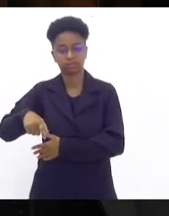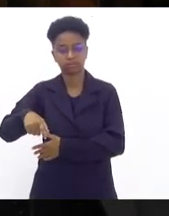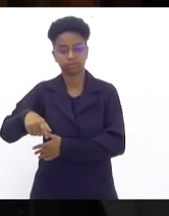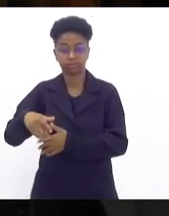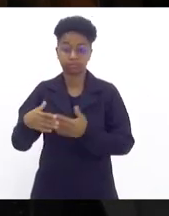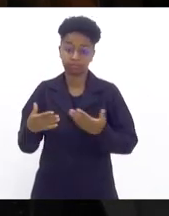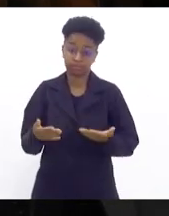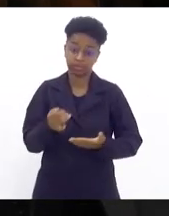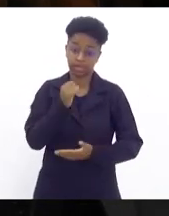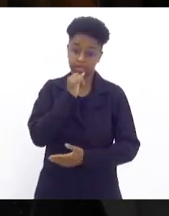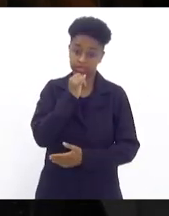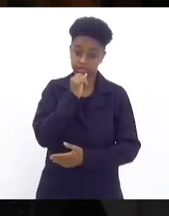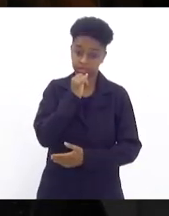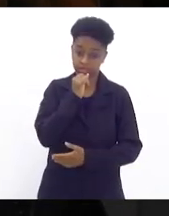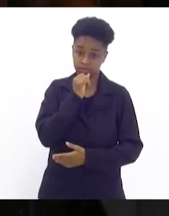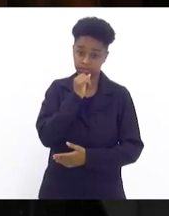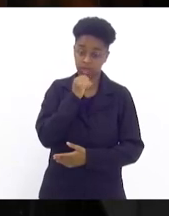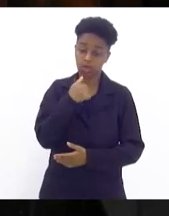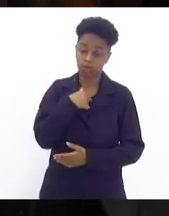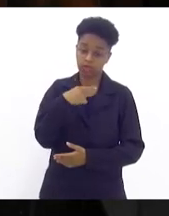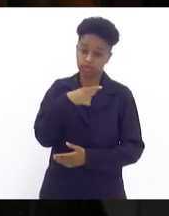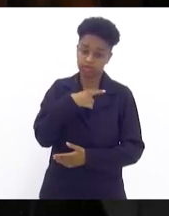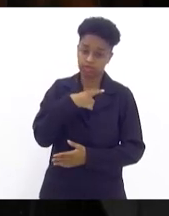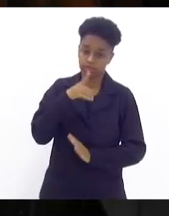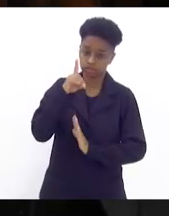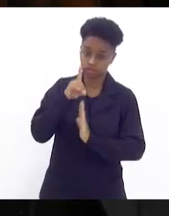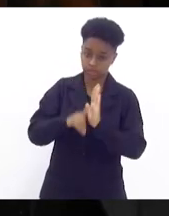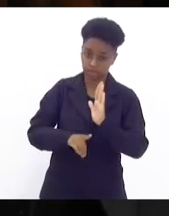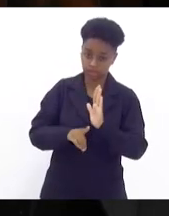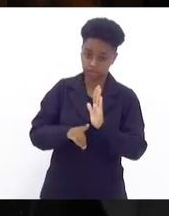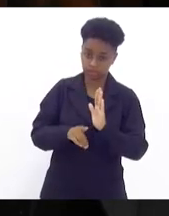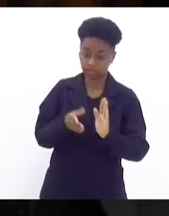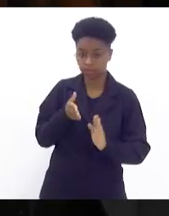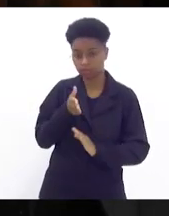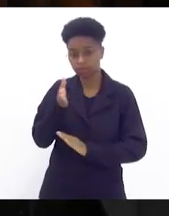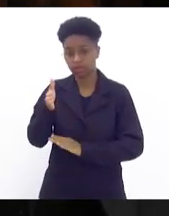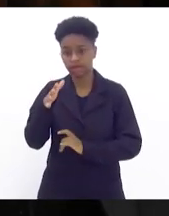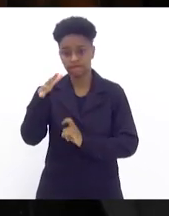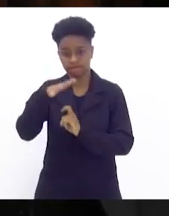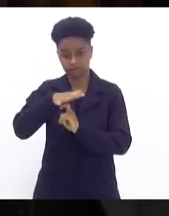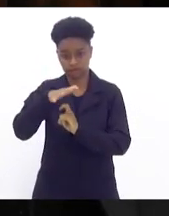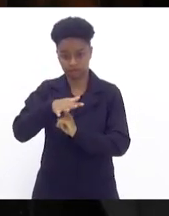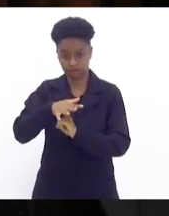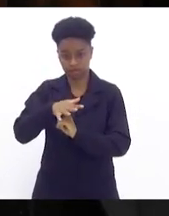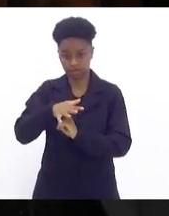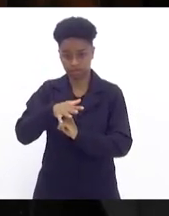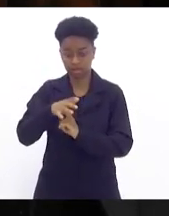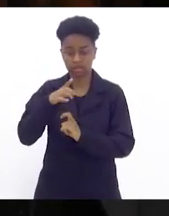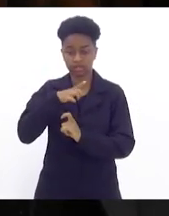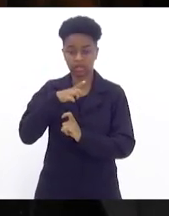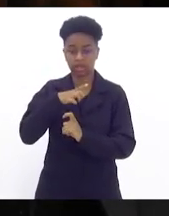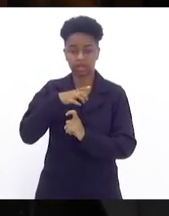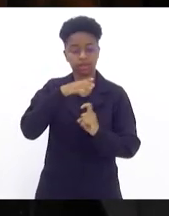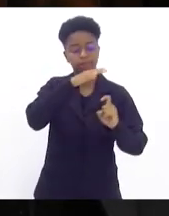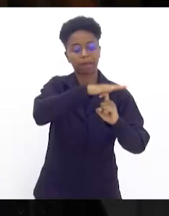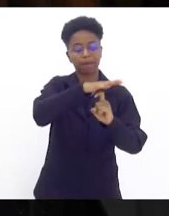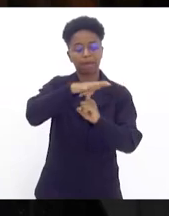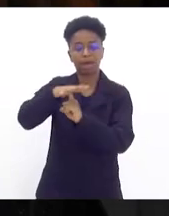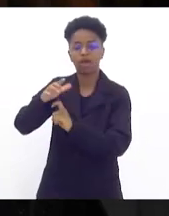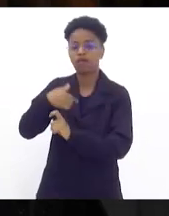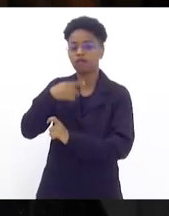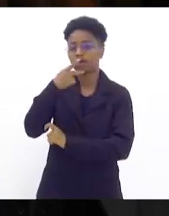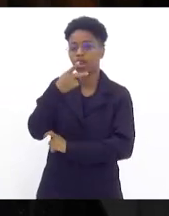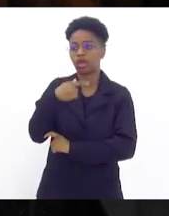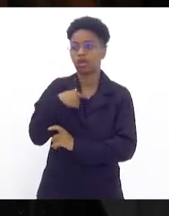direito e a feira chega lá na barraca de frutas e dizer assim eu quero